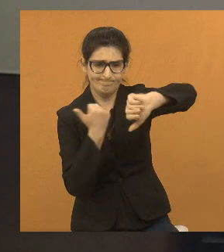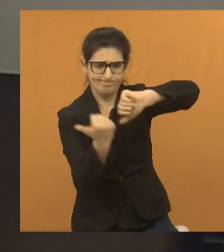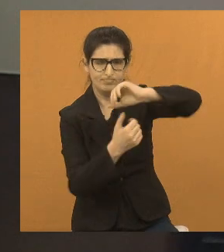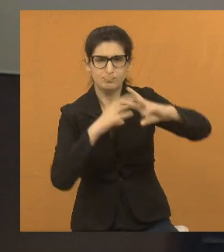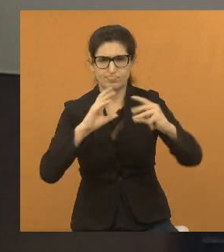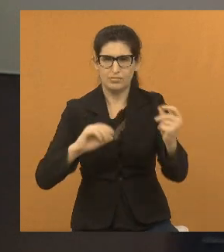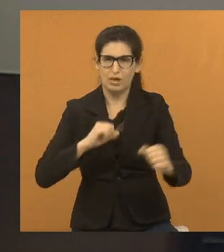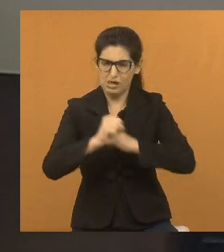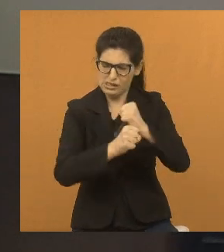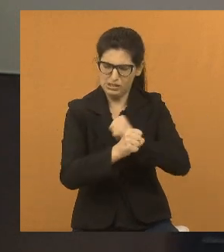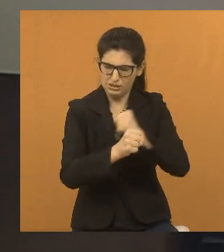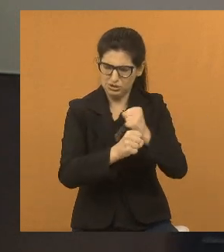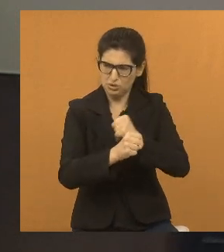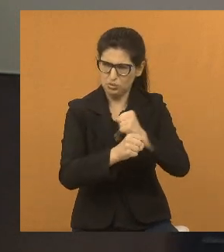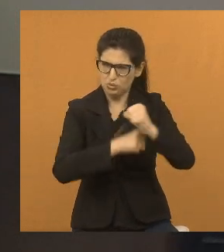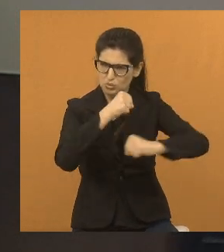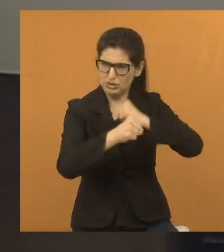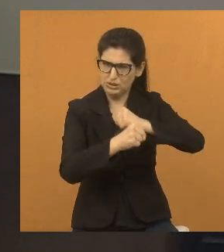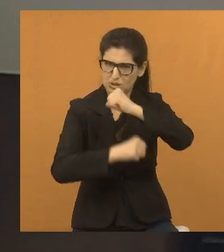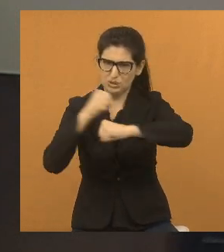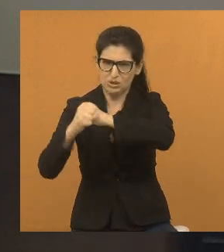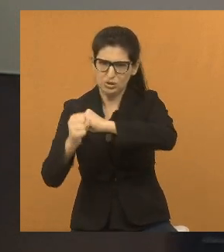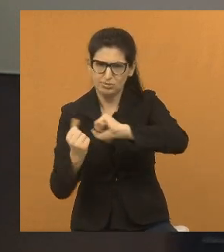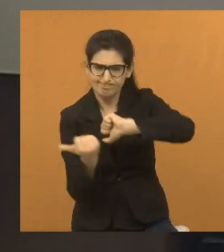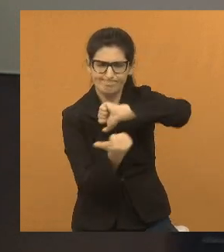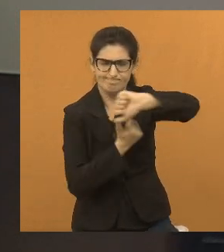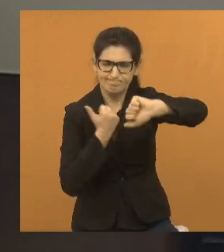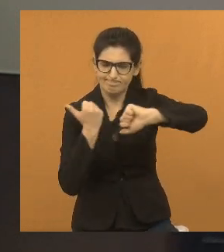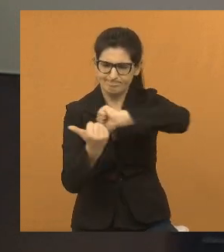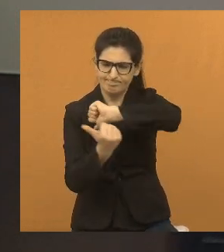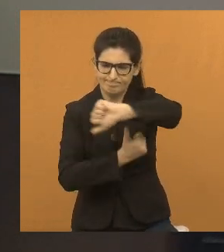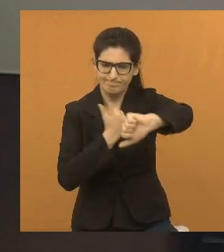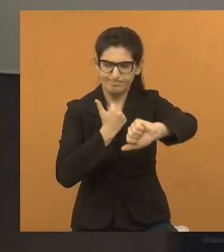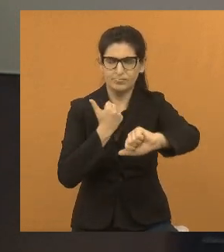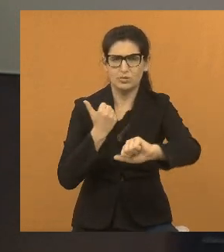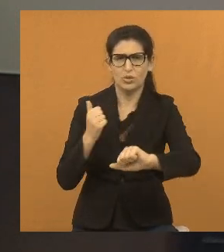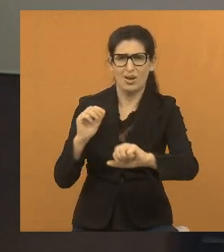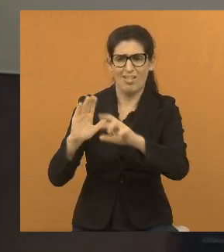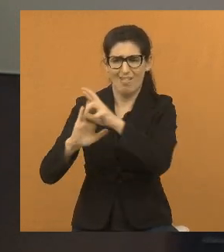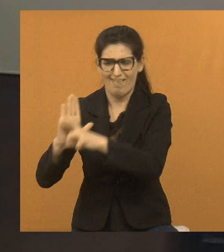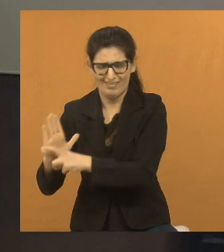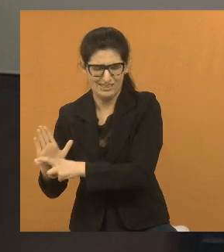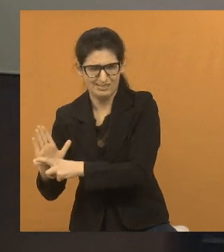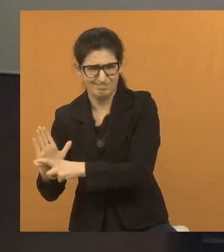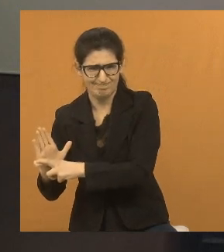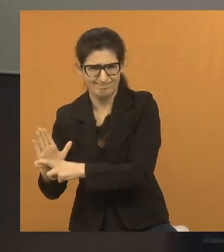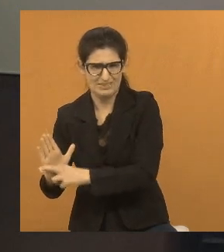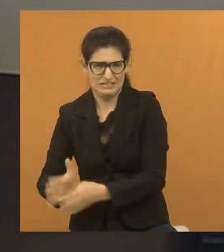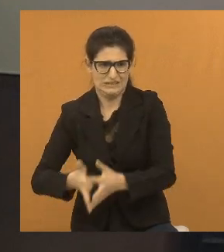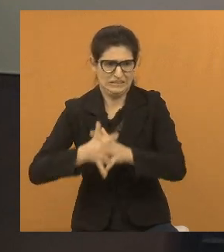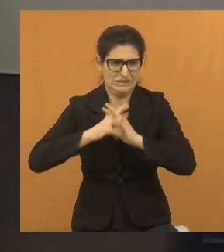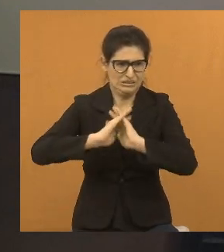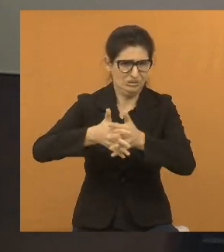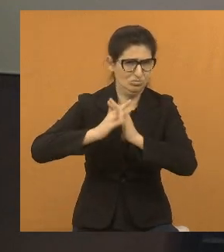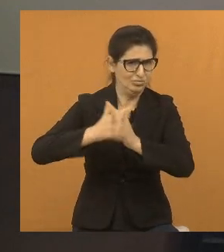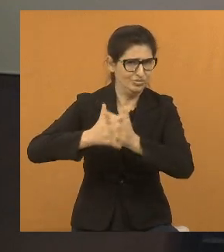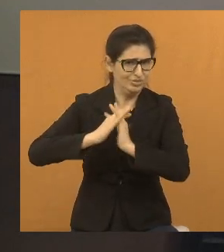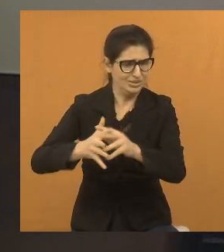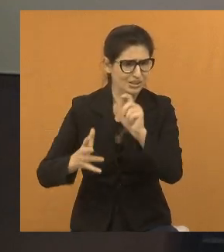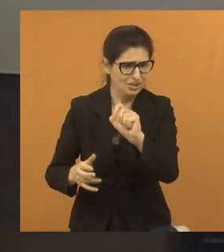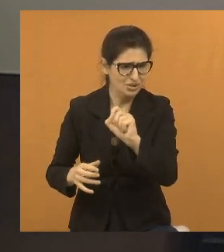modificações, o que acontece? Se estabeleceram conflitos entre o